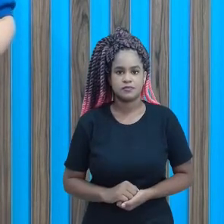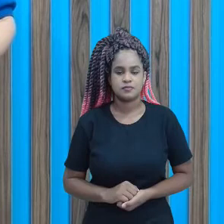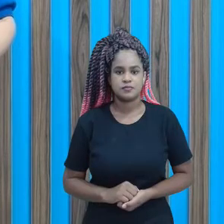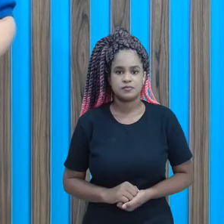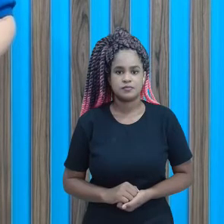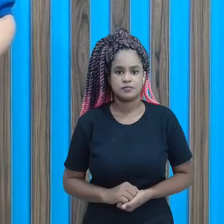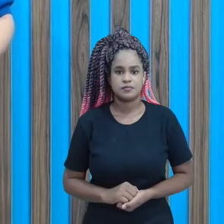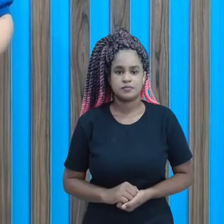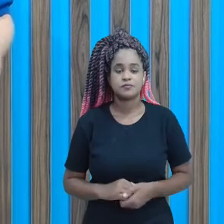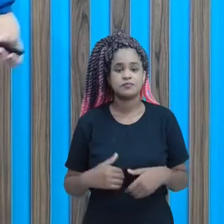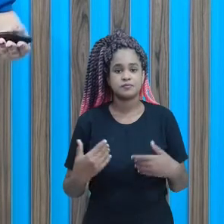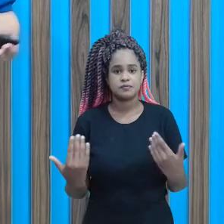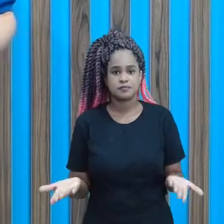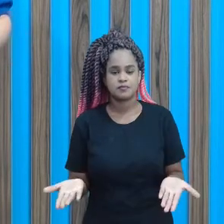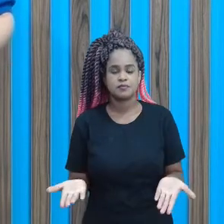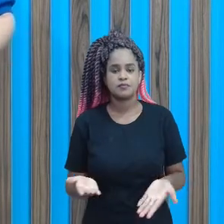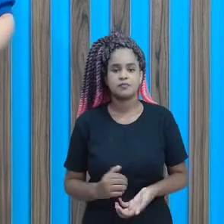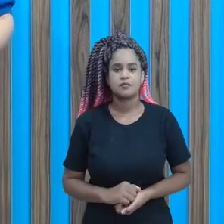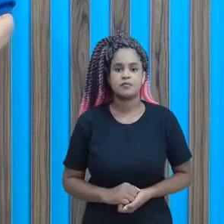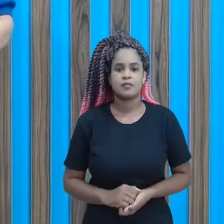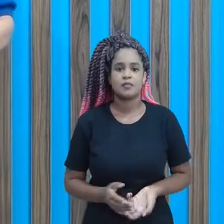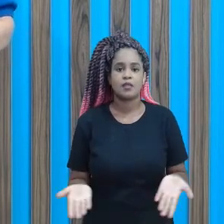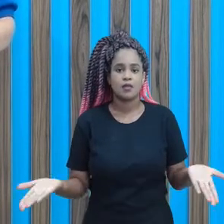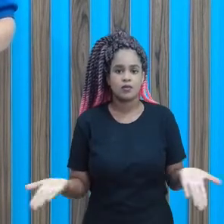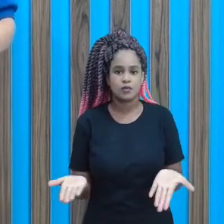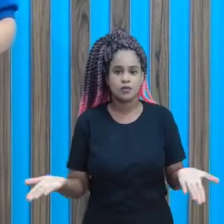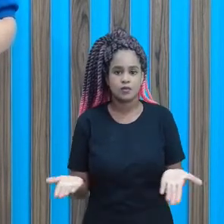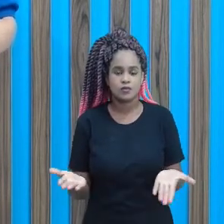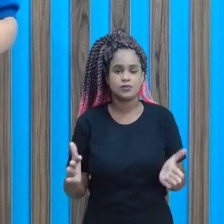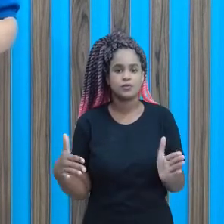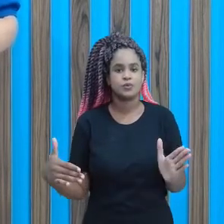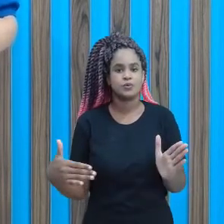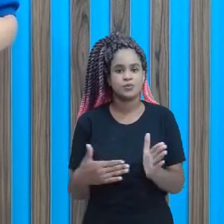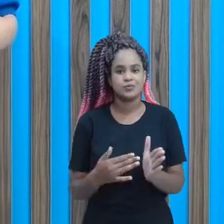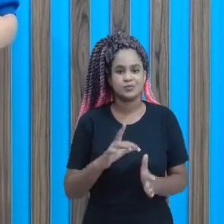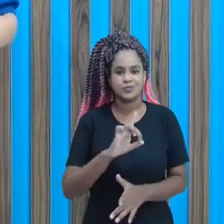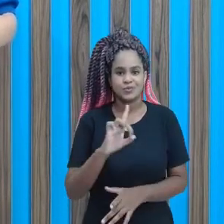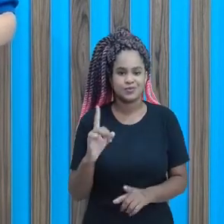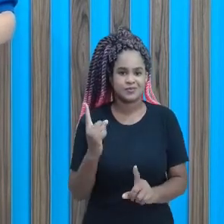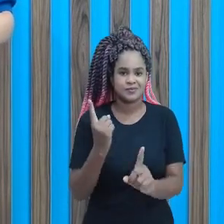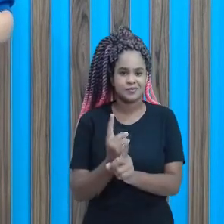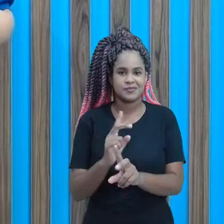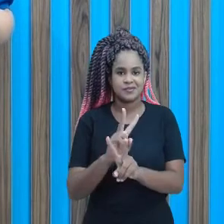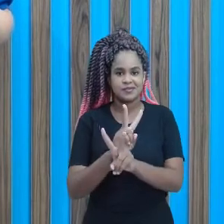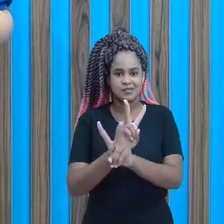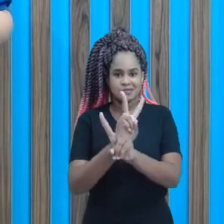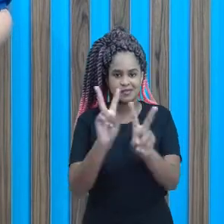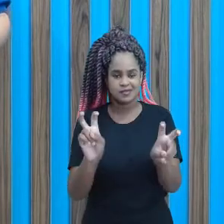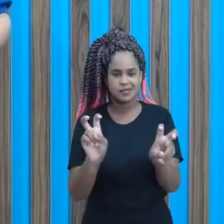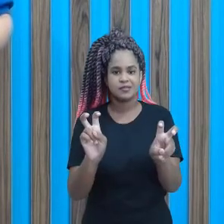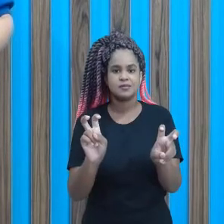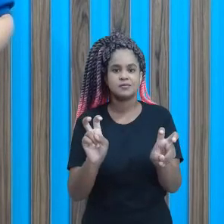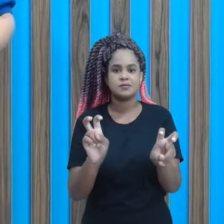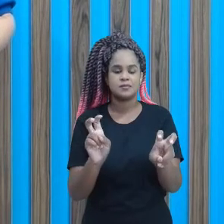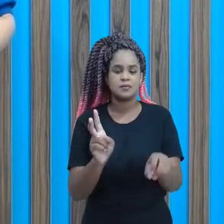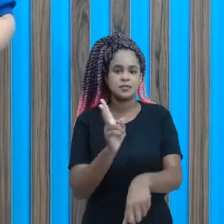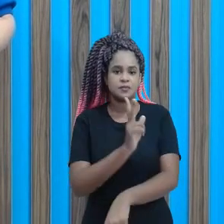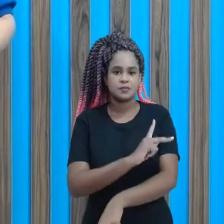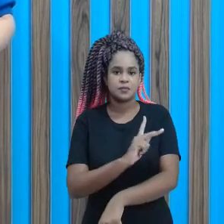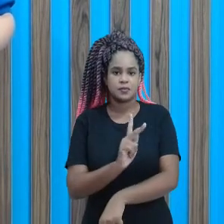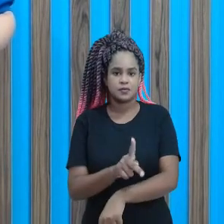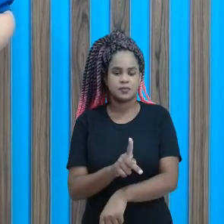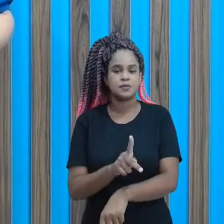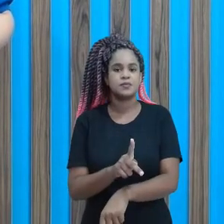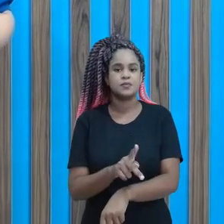sinal. Bom, hoje chegamos ao nosso terceiro e último dia da temática o trabalho pedagógico